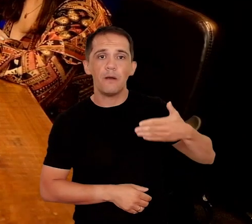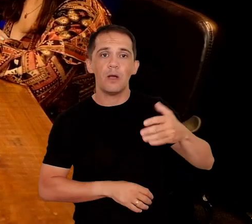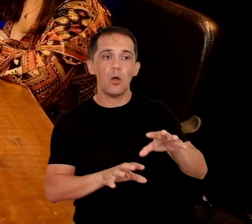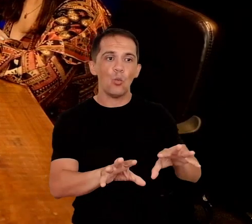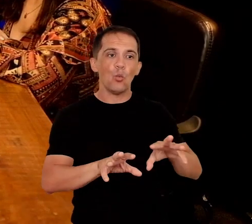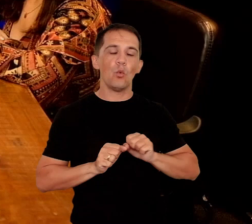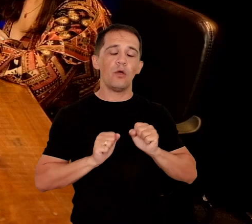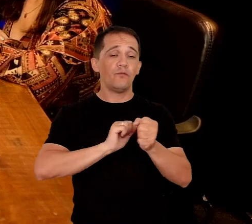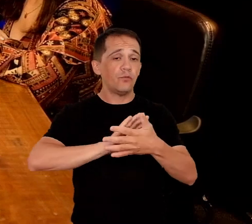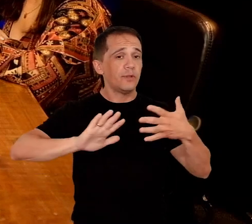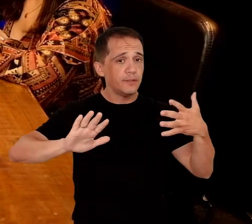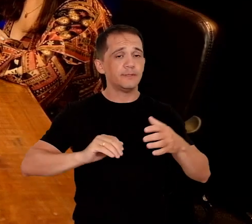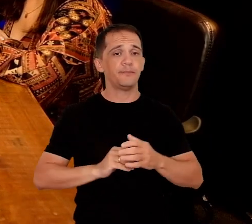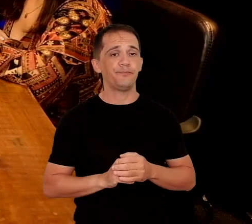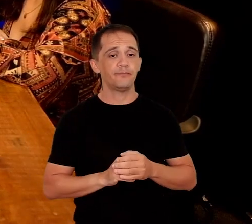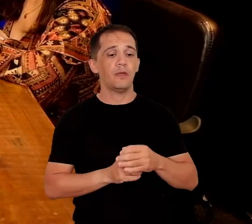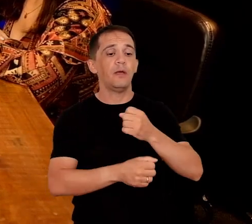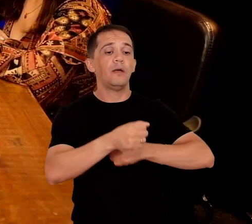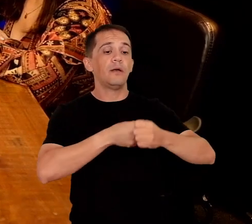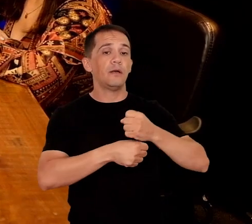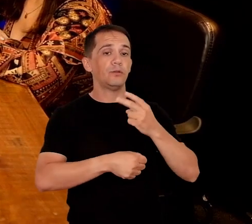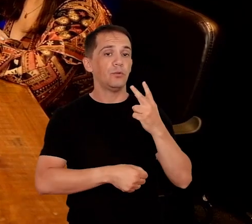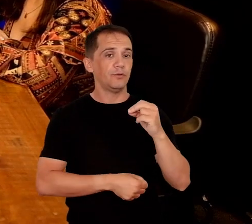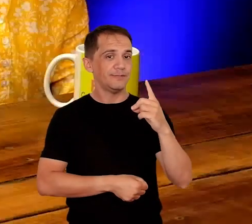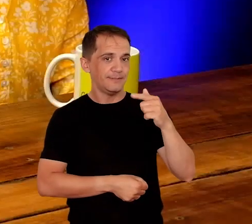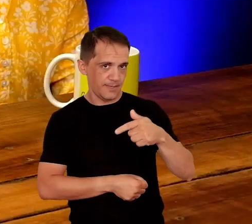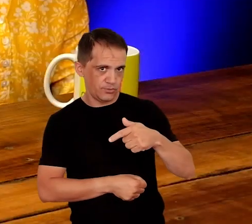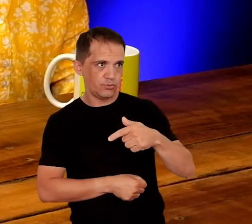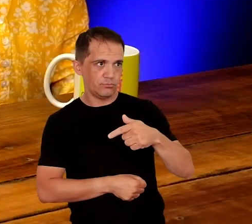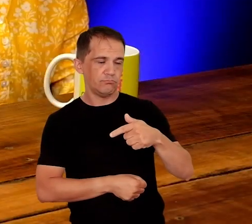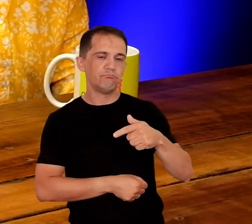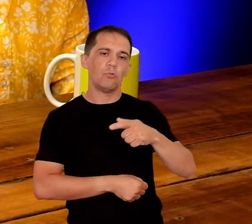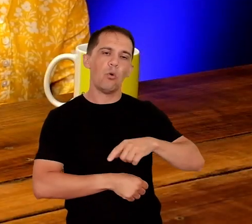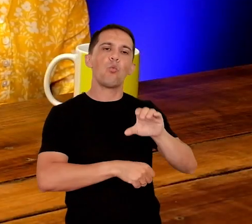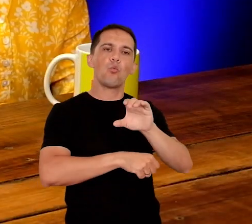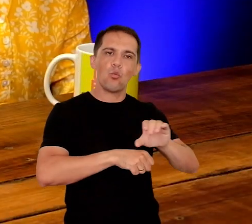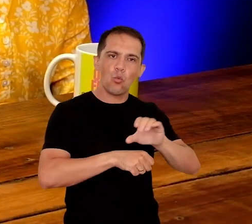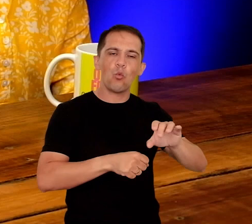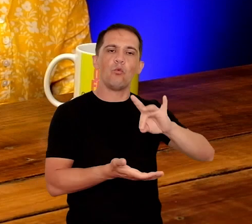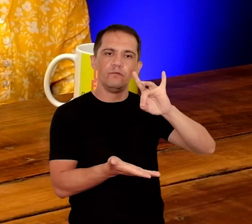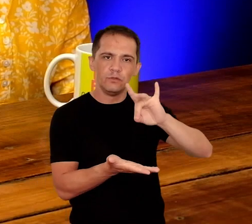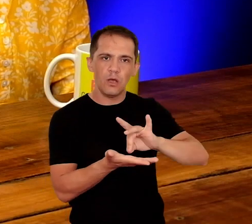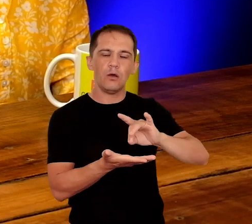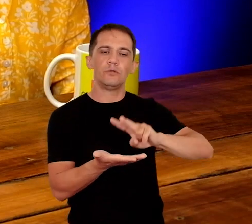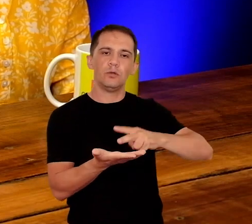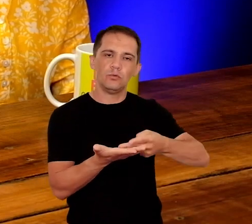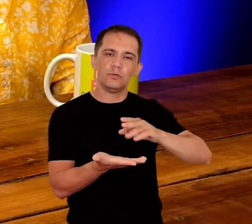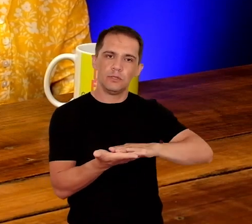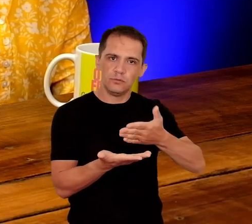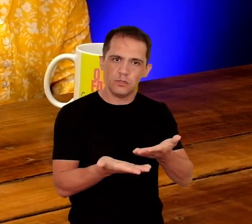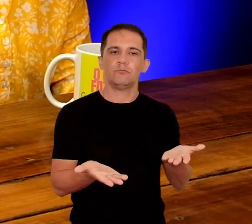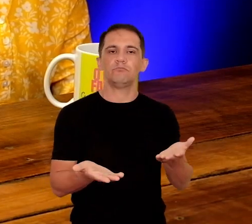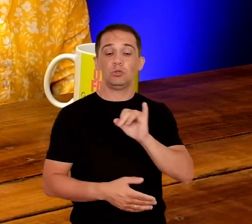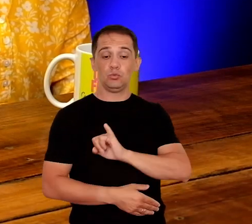foi pegando a fluência, né? Em 2017, aí a gente fez cursos como tradutor, intérprete de